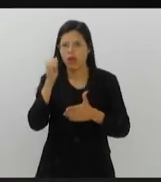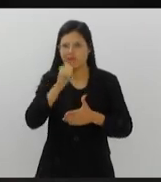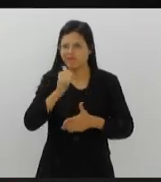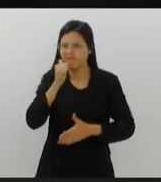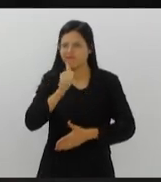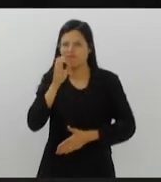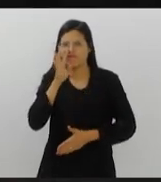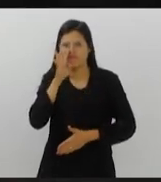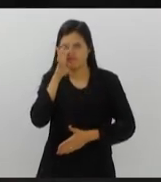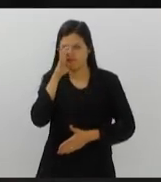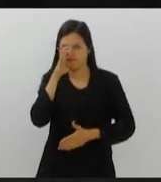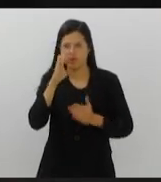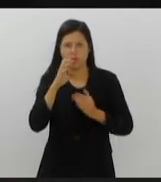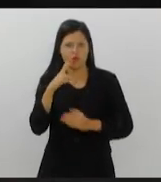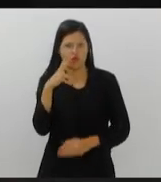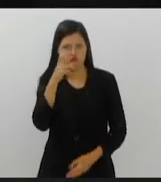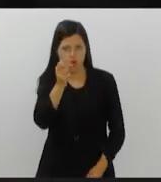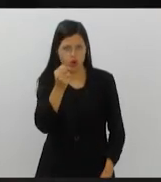nossa história teve.